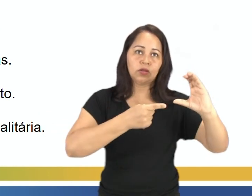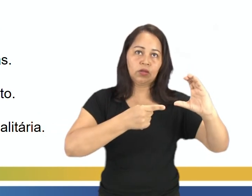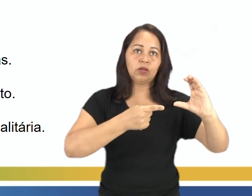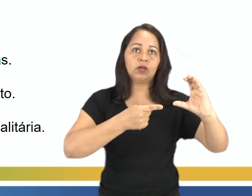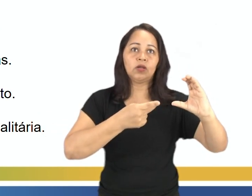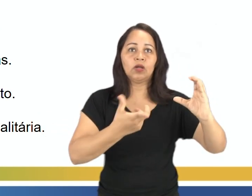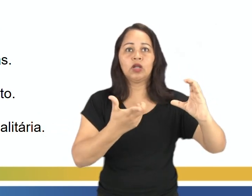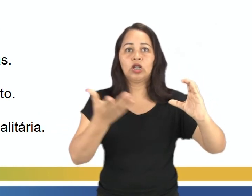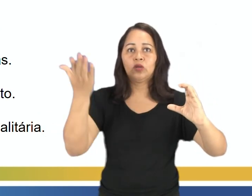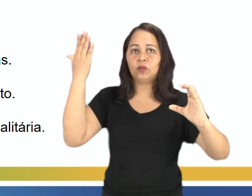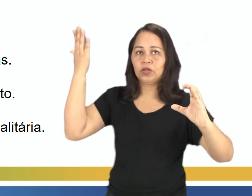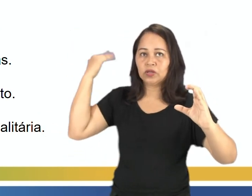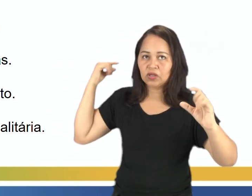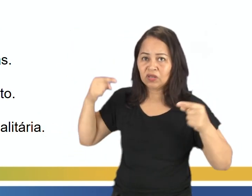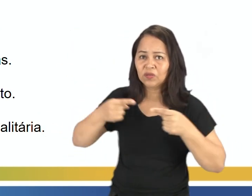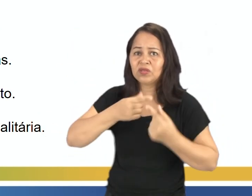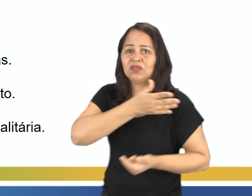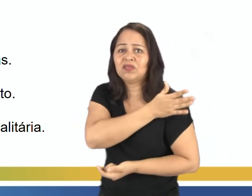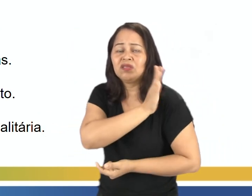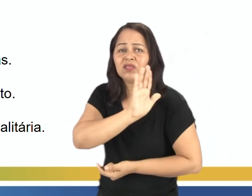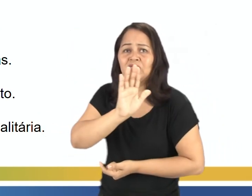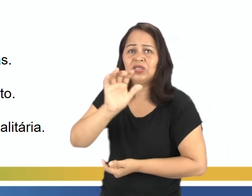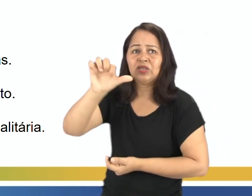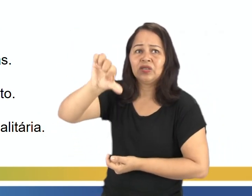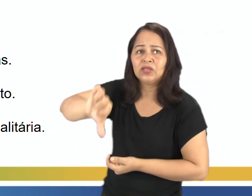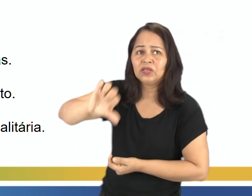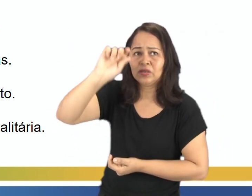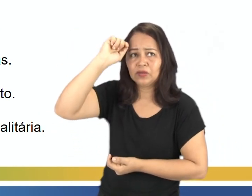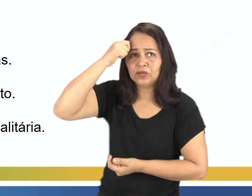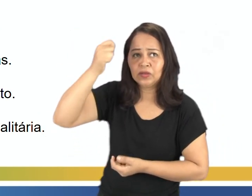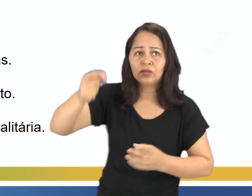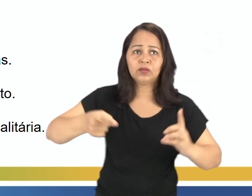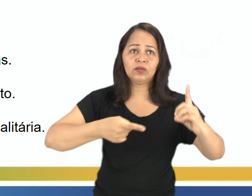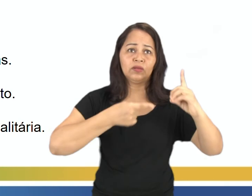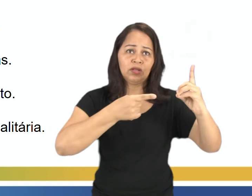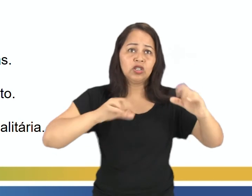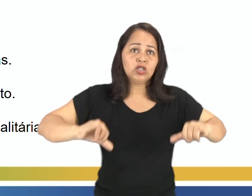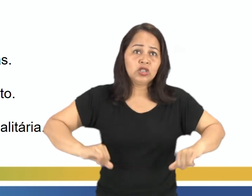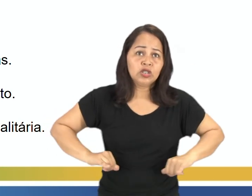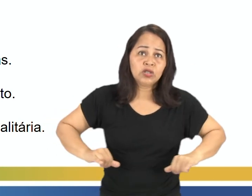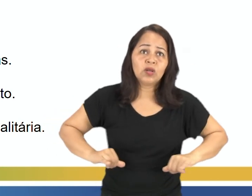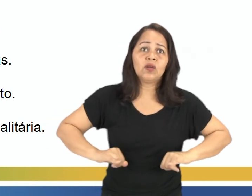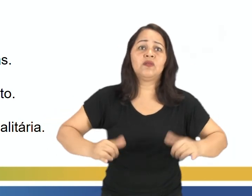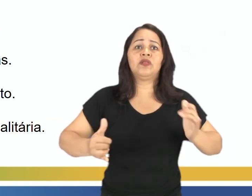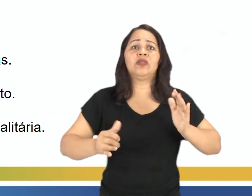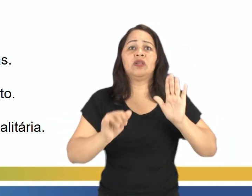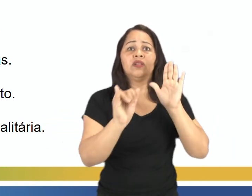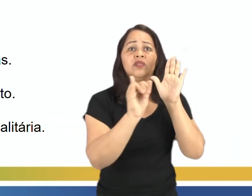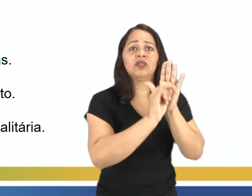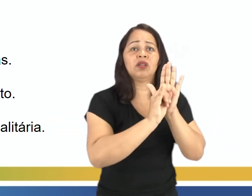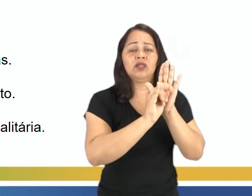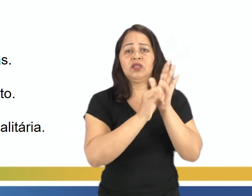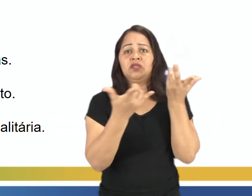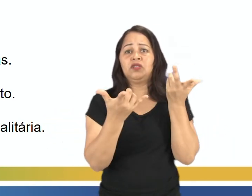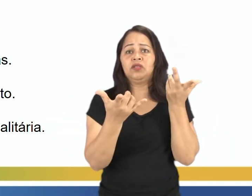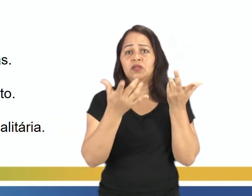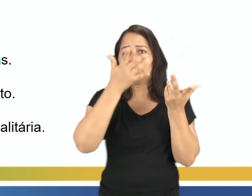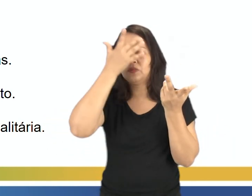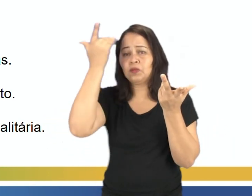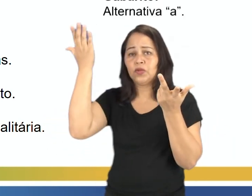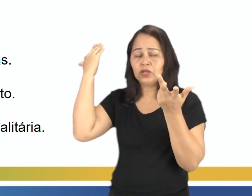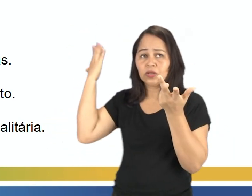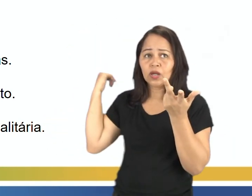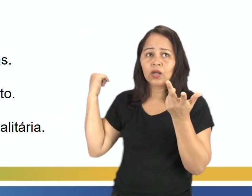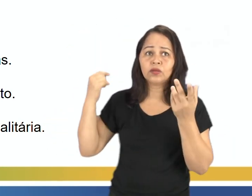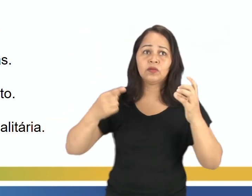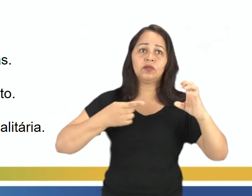identidade, de noção de pertencimento, ou acredita esporadicamente na utopia de uma sociedade igualitária? O que ocorre aqui com esse eu lírico?